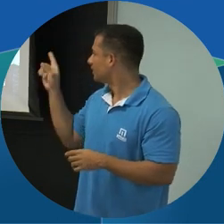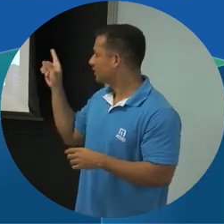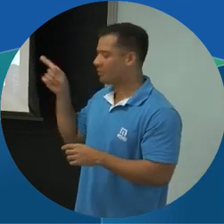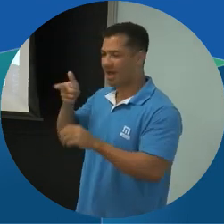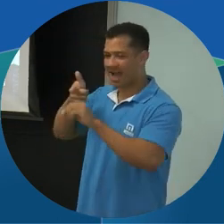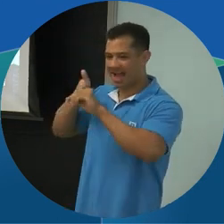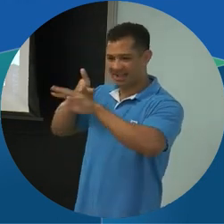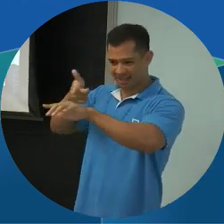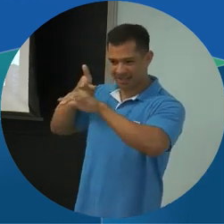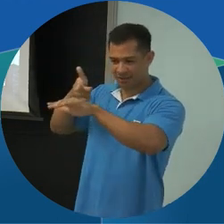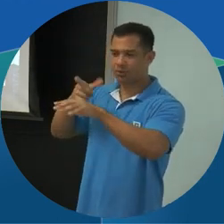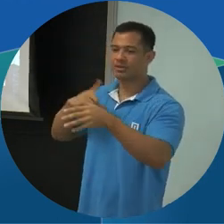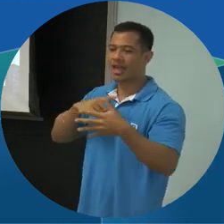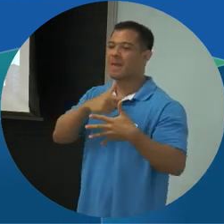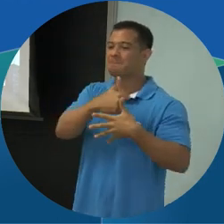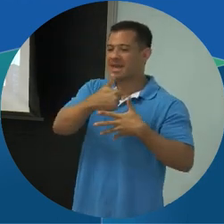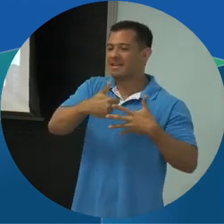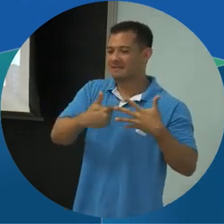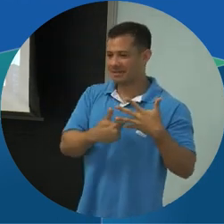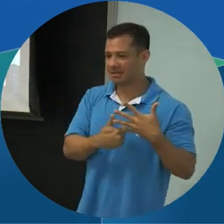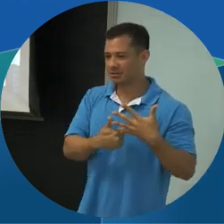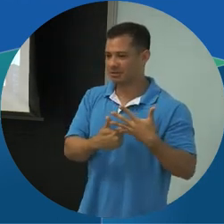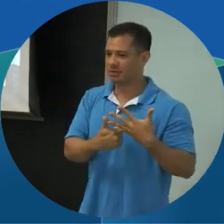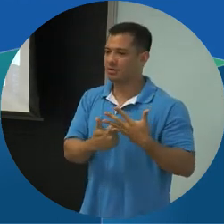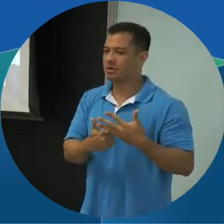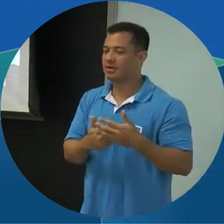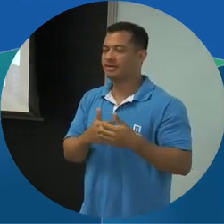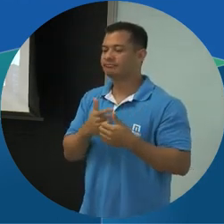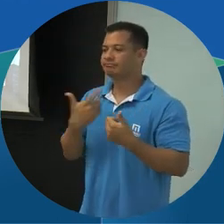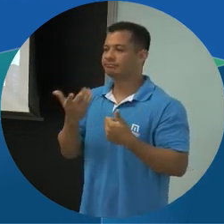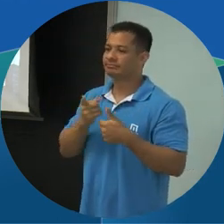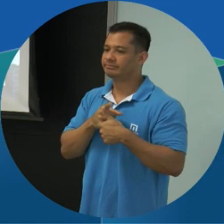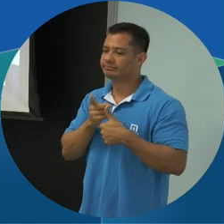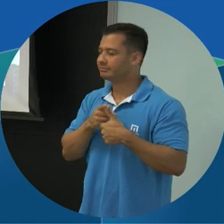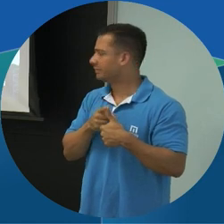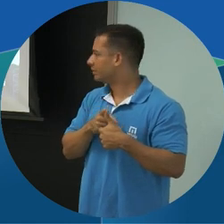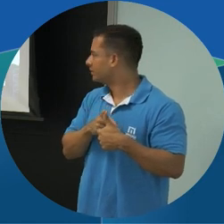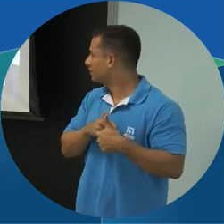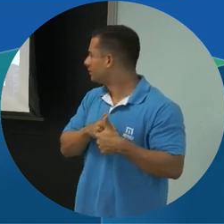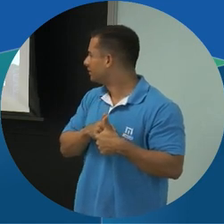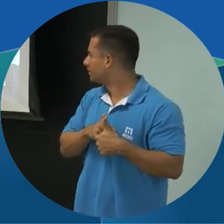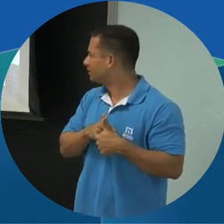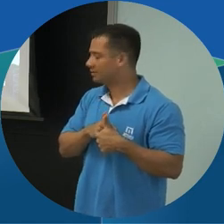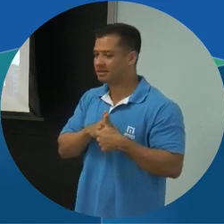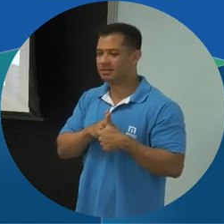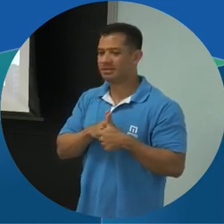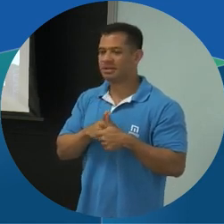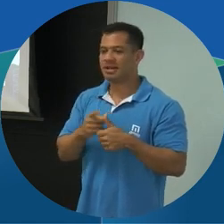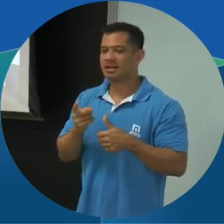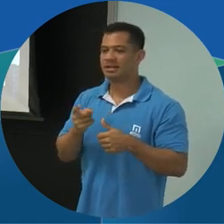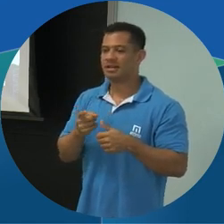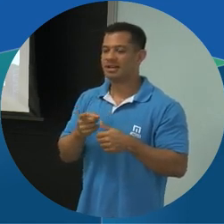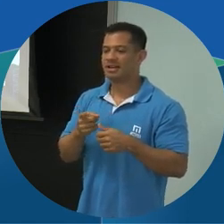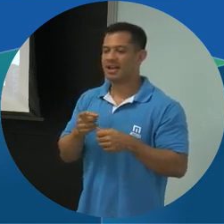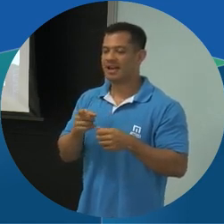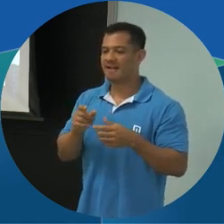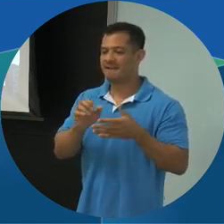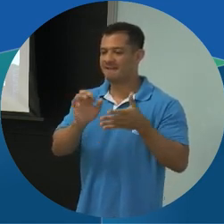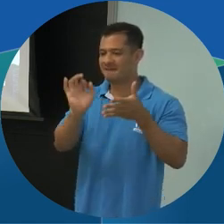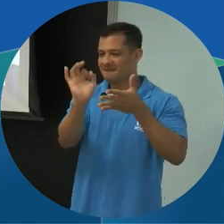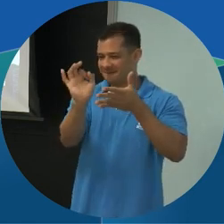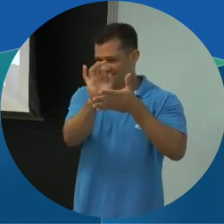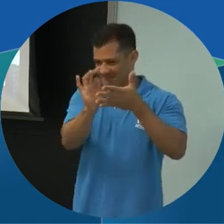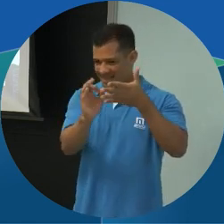benefícios. Dentre eles, como a gente comentou aqui inicialmente, né, que é a não geração de microfissuras. Tá? O